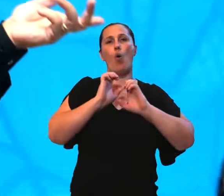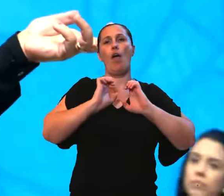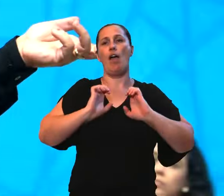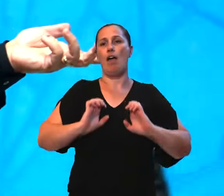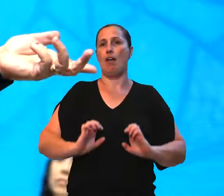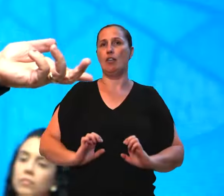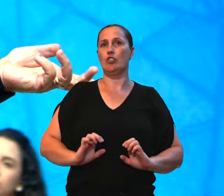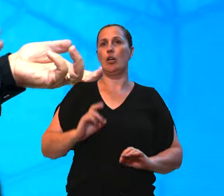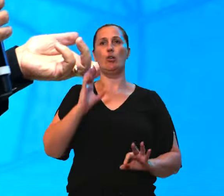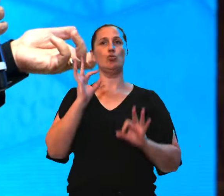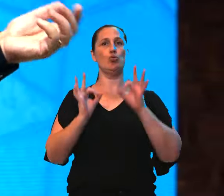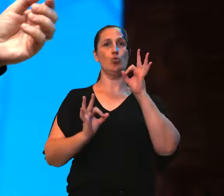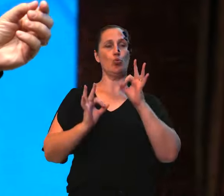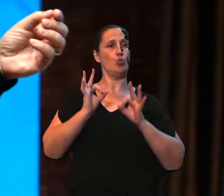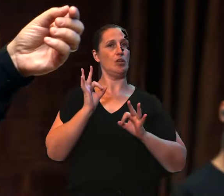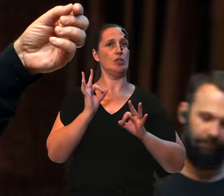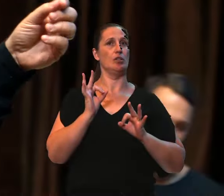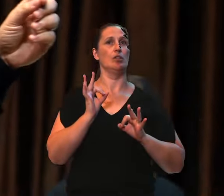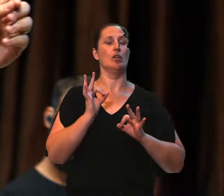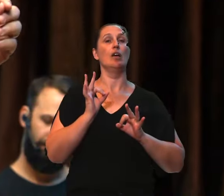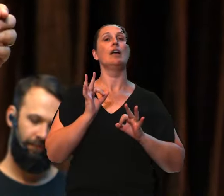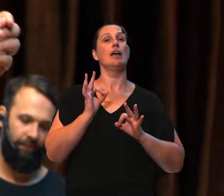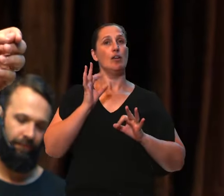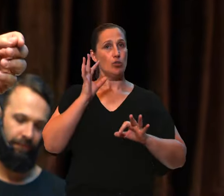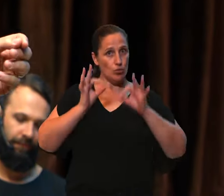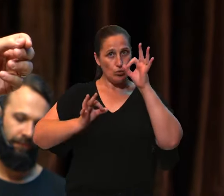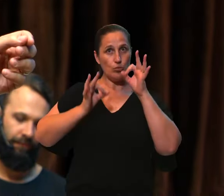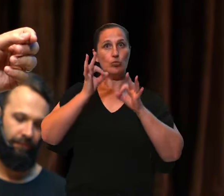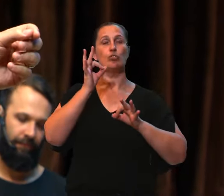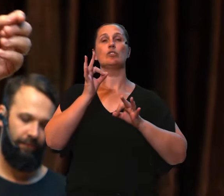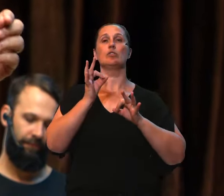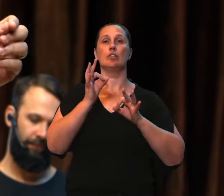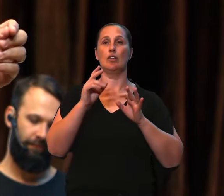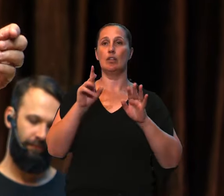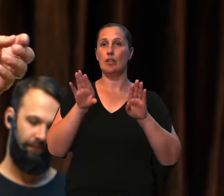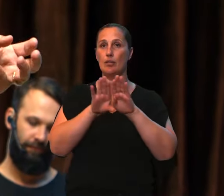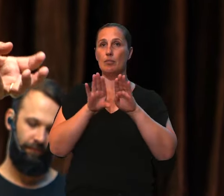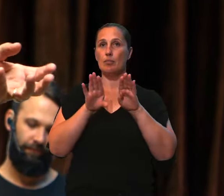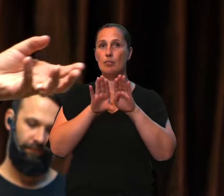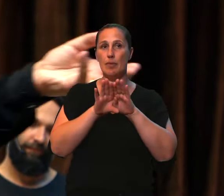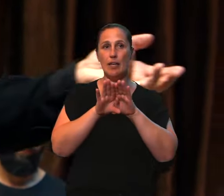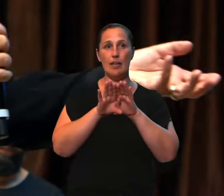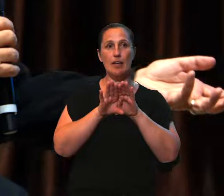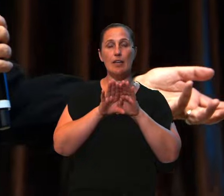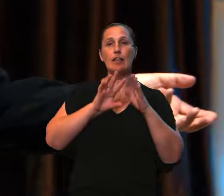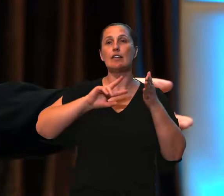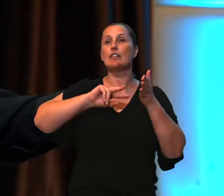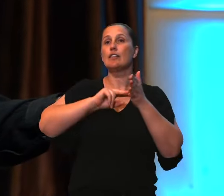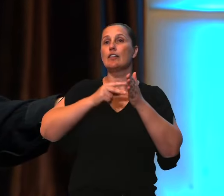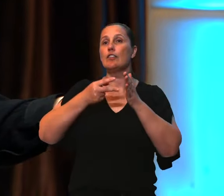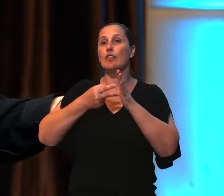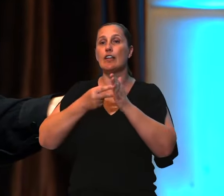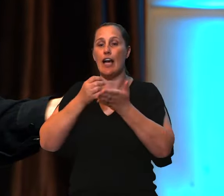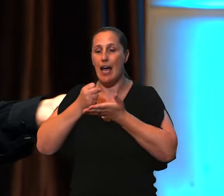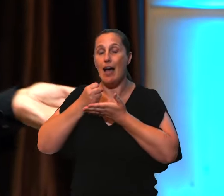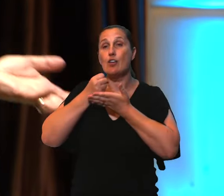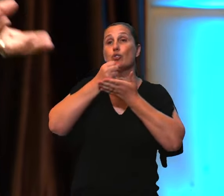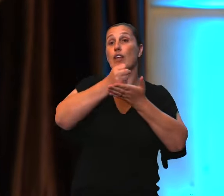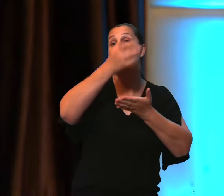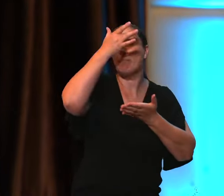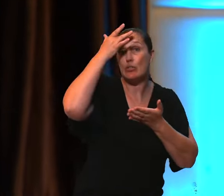juiz que não tá fazendo é a justiça também sadec que em hebraico quer dizer socorreu o necessitado